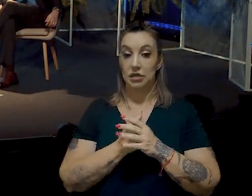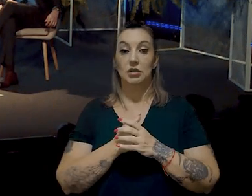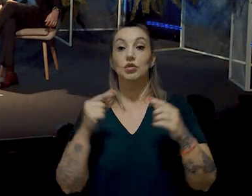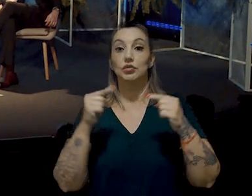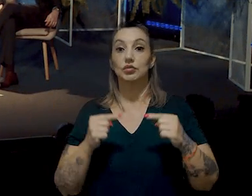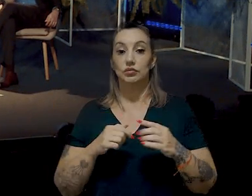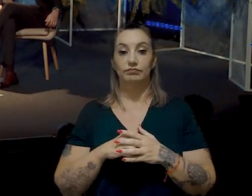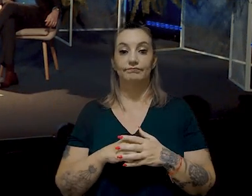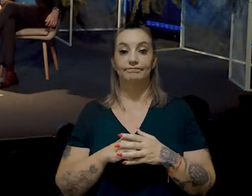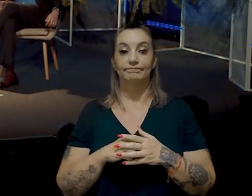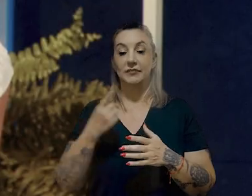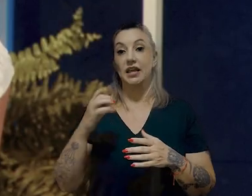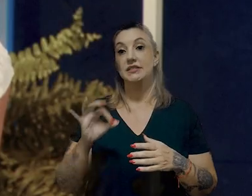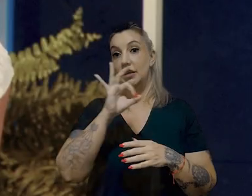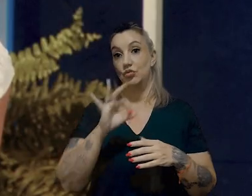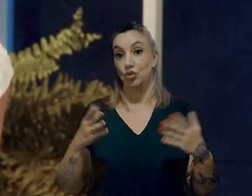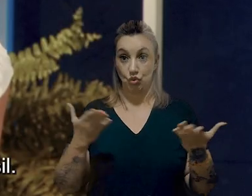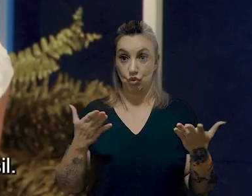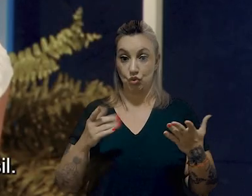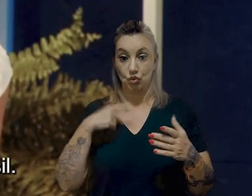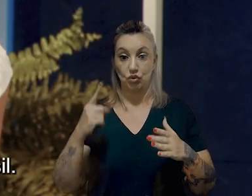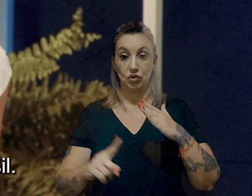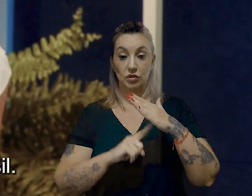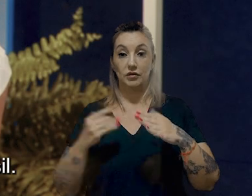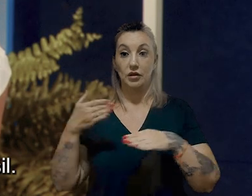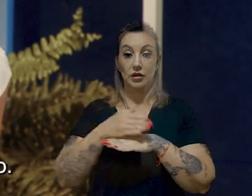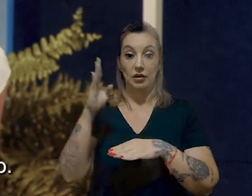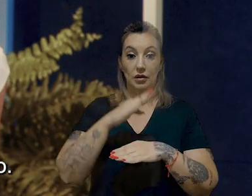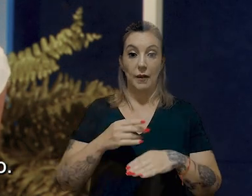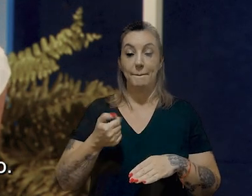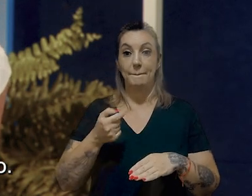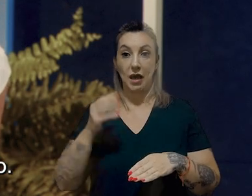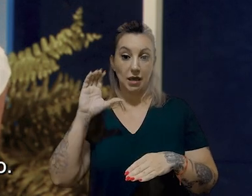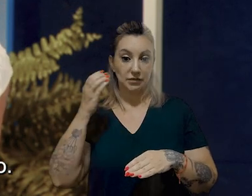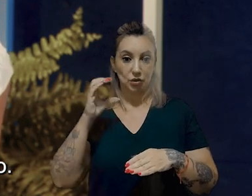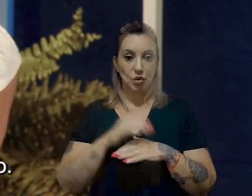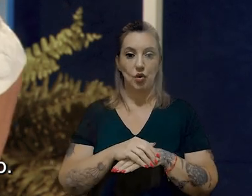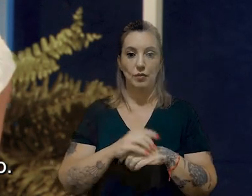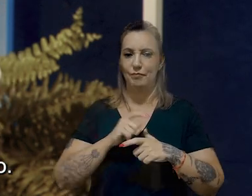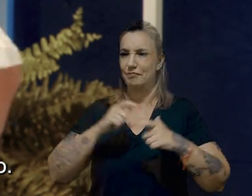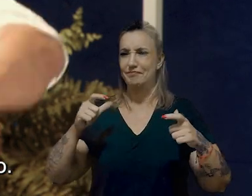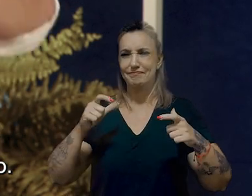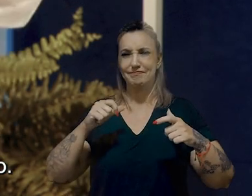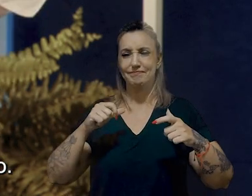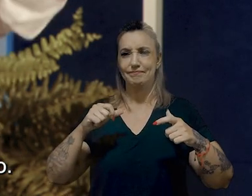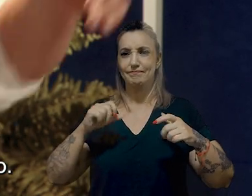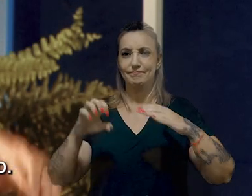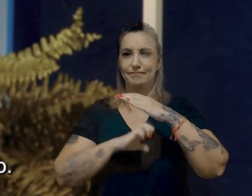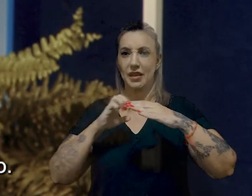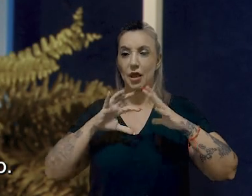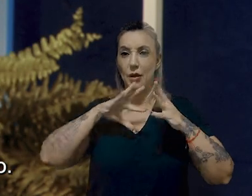impactando na relação João 100% assim hoje hoje nosso cliente Vem pro Brasil coca-cola Pepsi os maiores